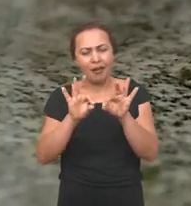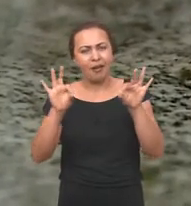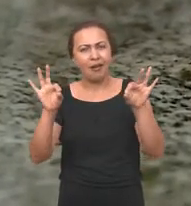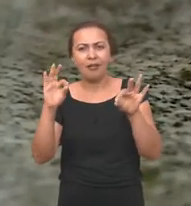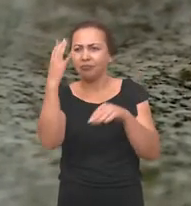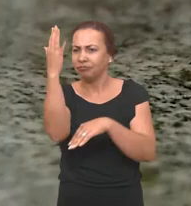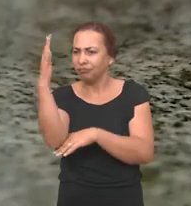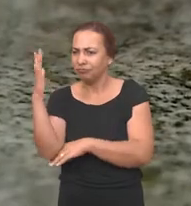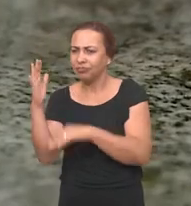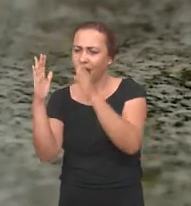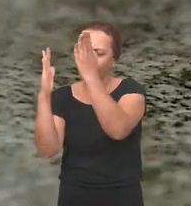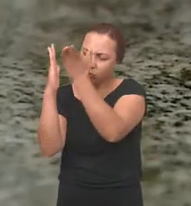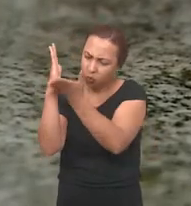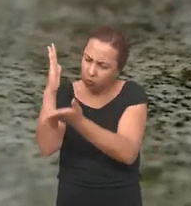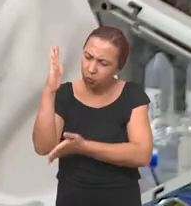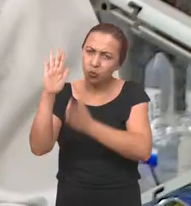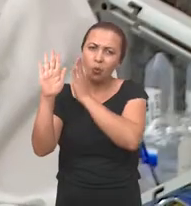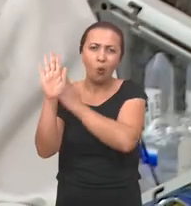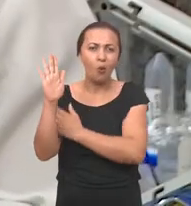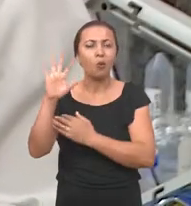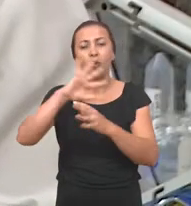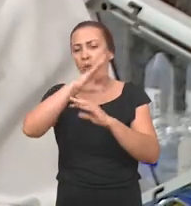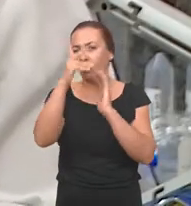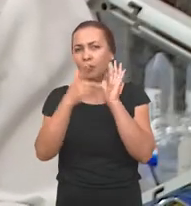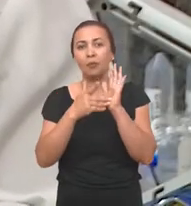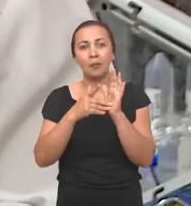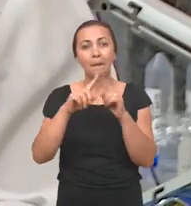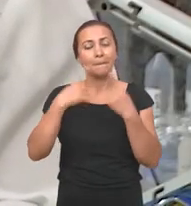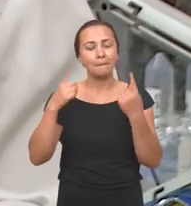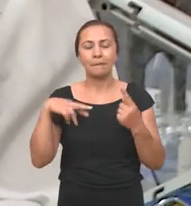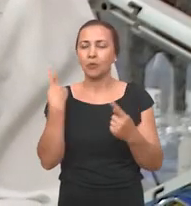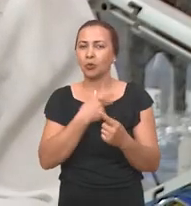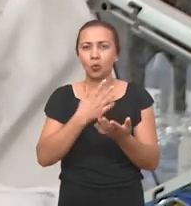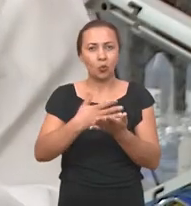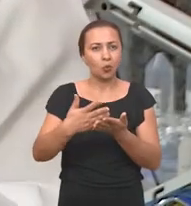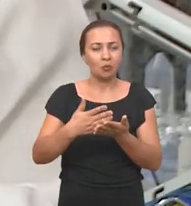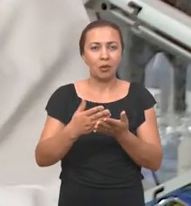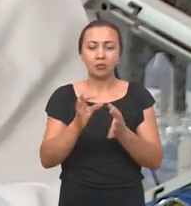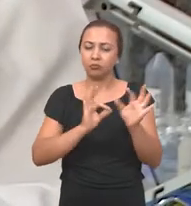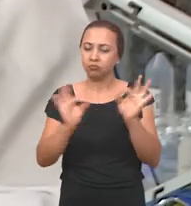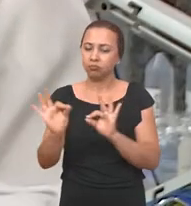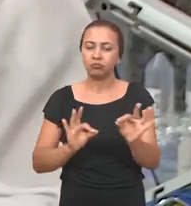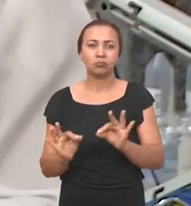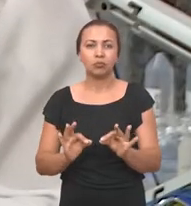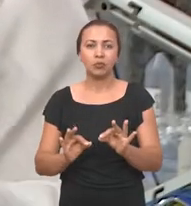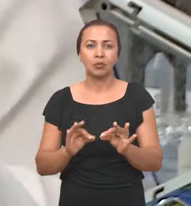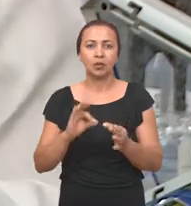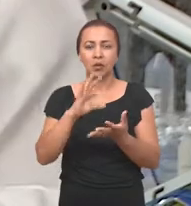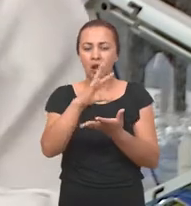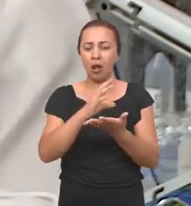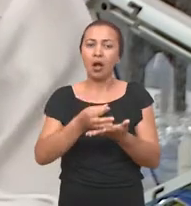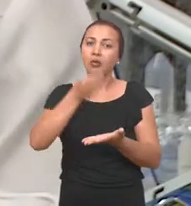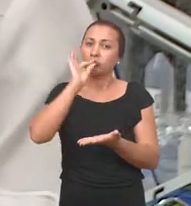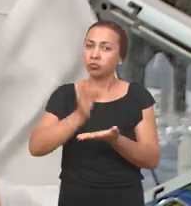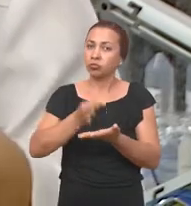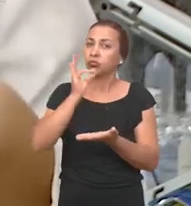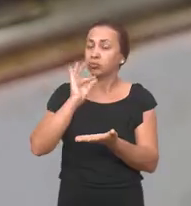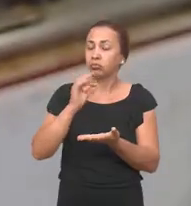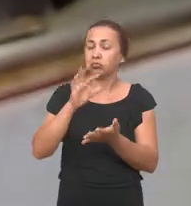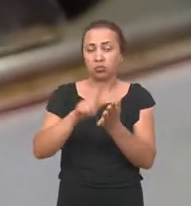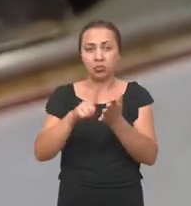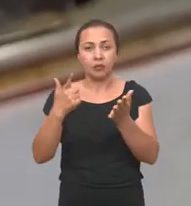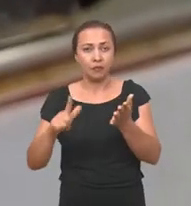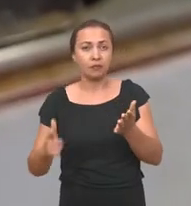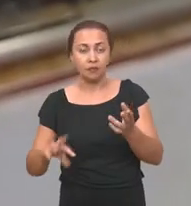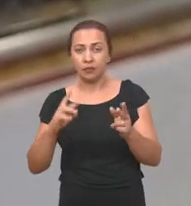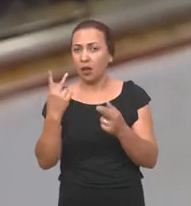galhos, raízes e até látex, mas inicialmente nós preparamos um extrato das folhas, um extrato aquoso, como se fosse